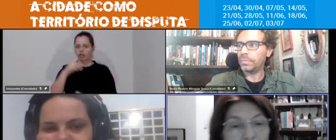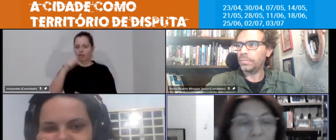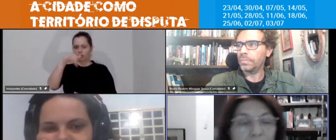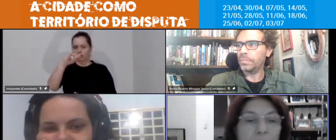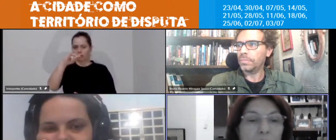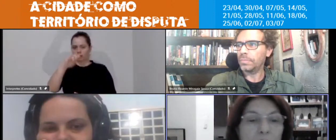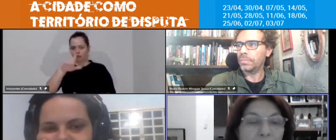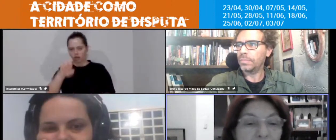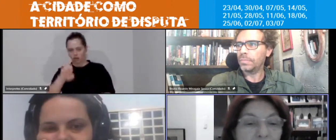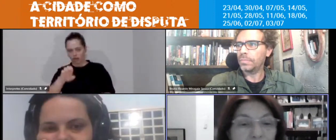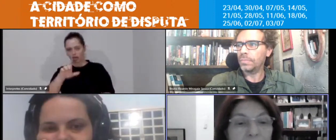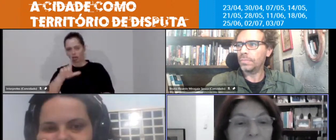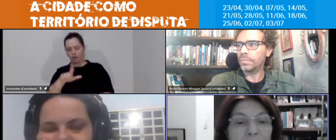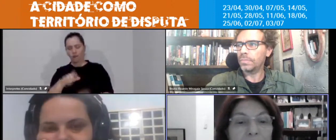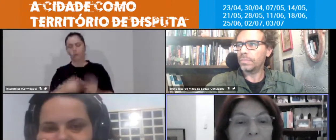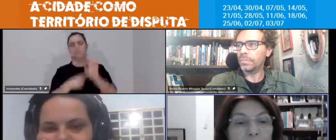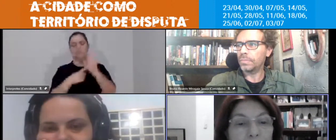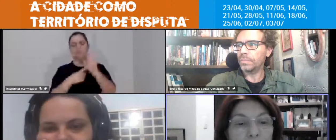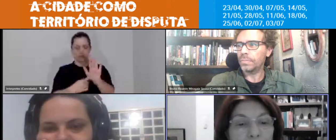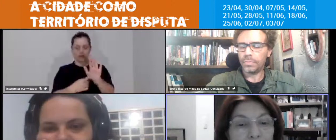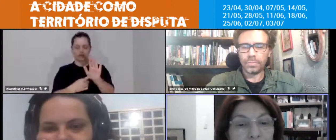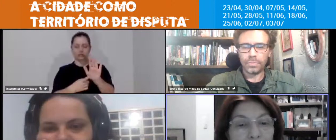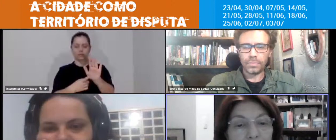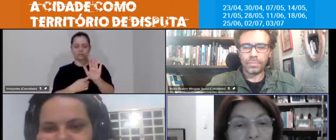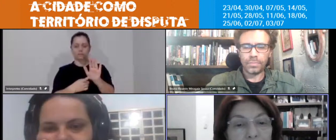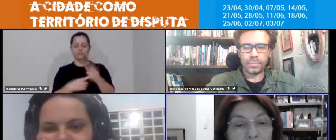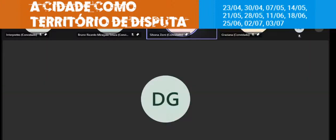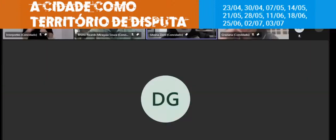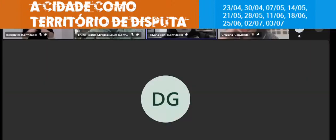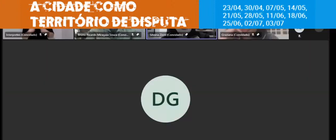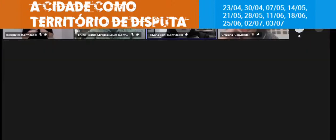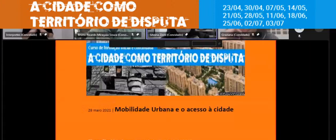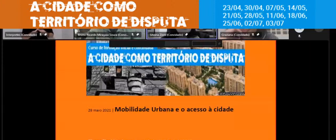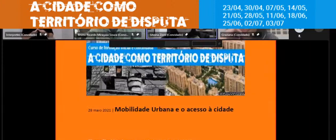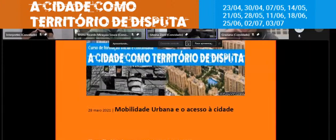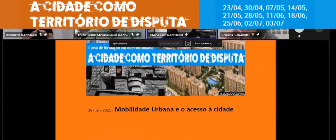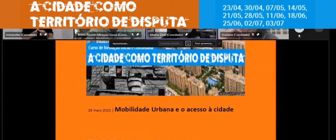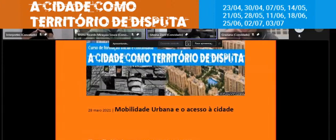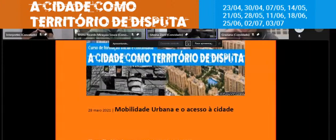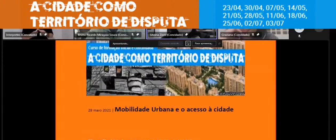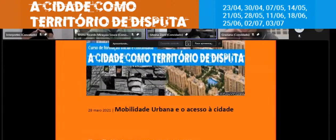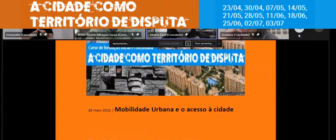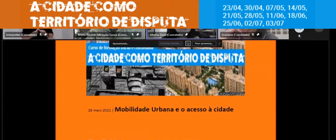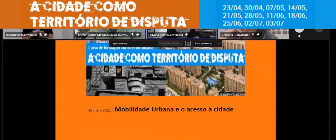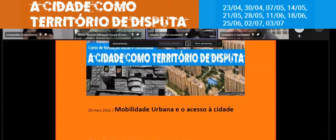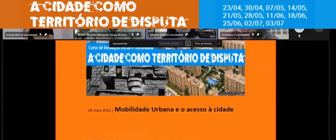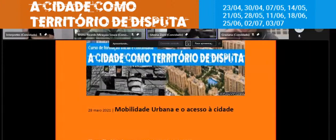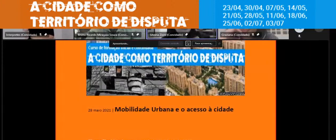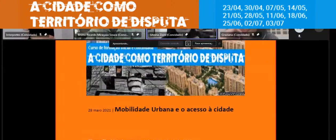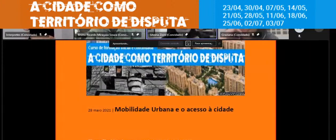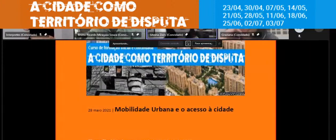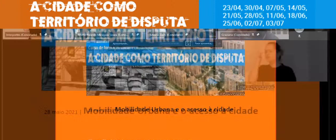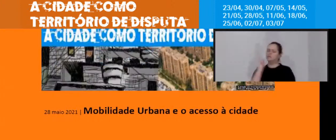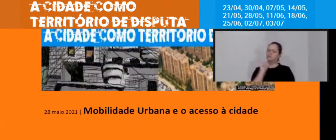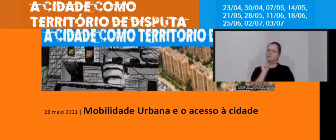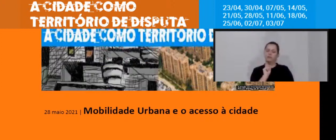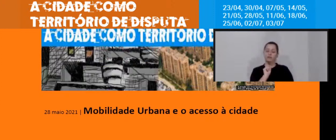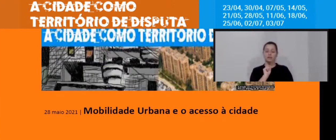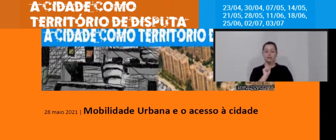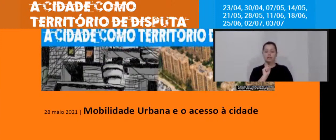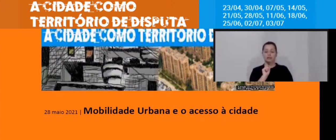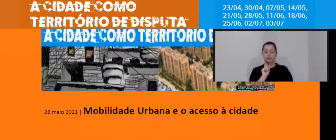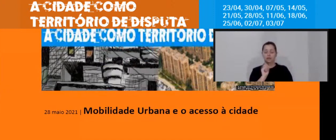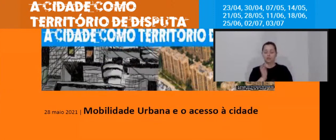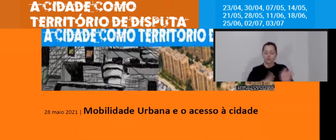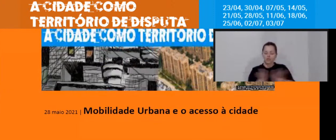mostrasse, porque pensei que mobilidade